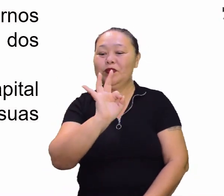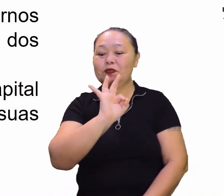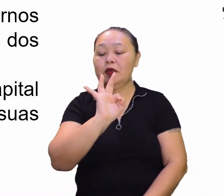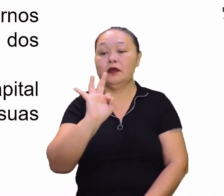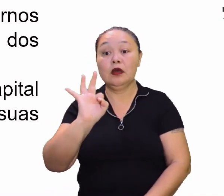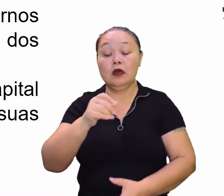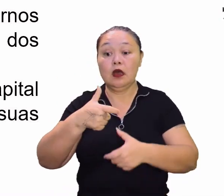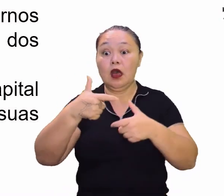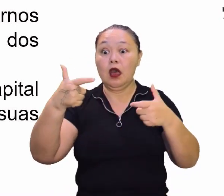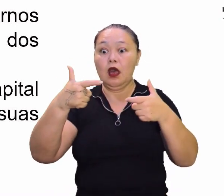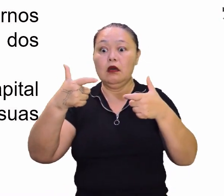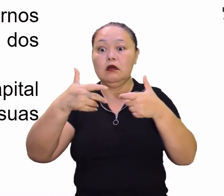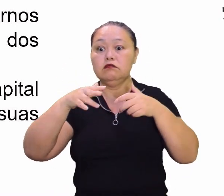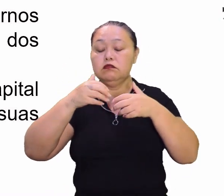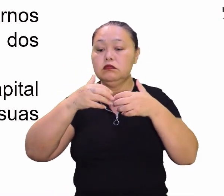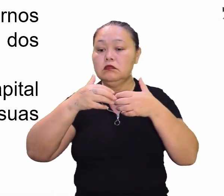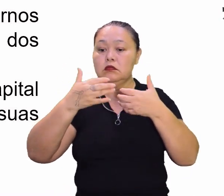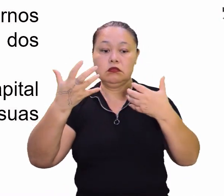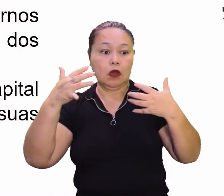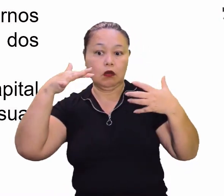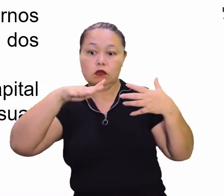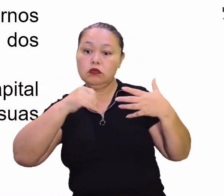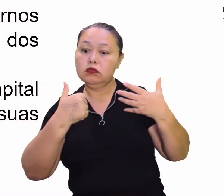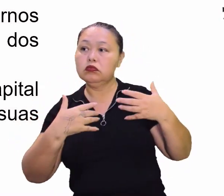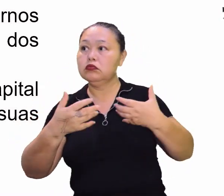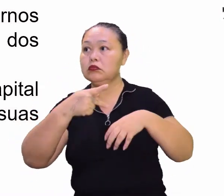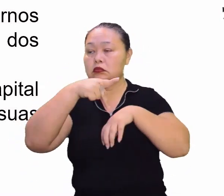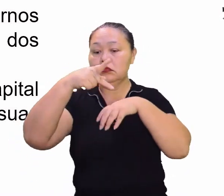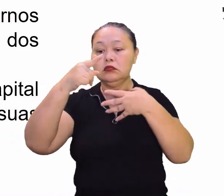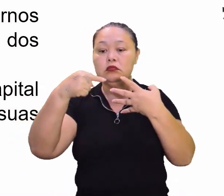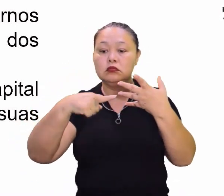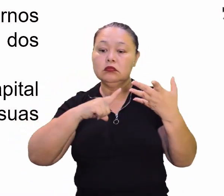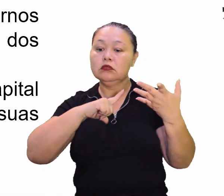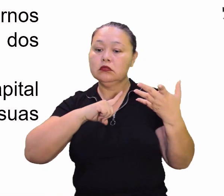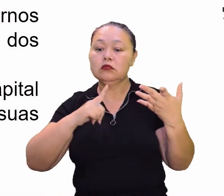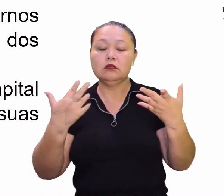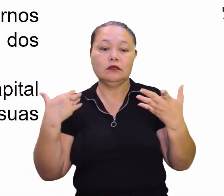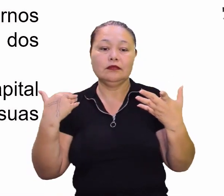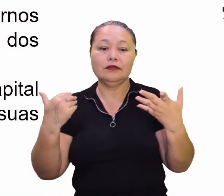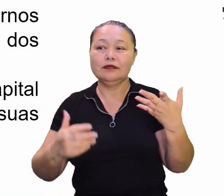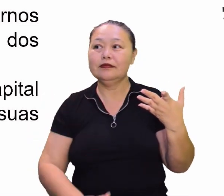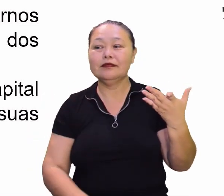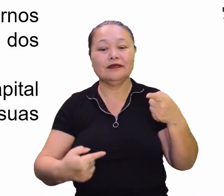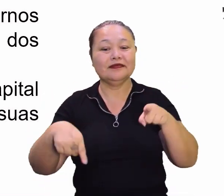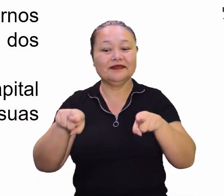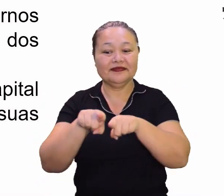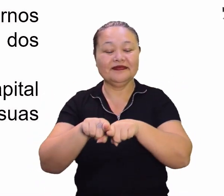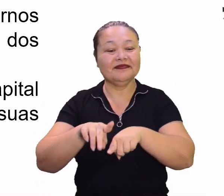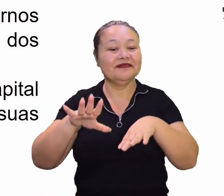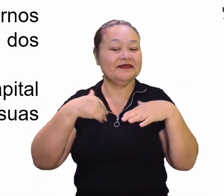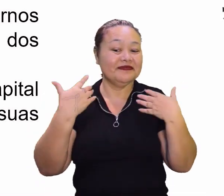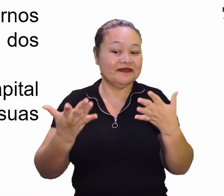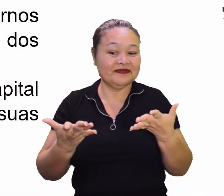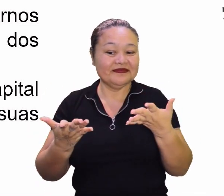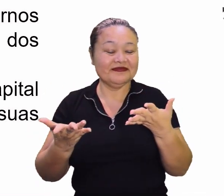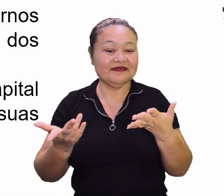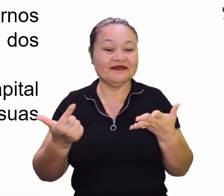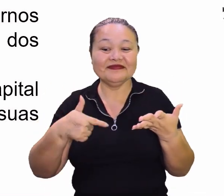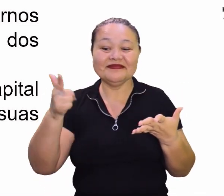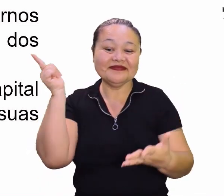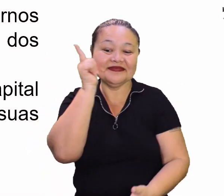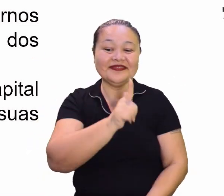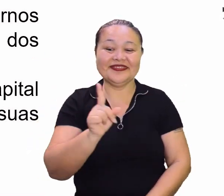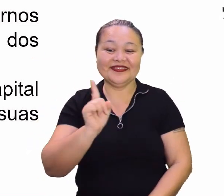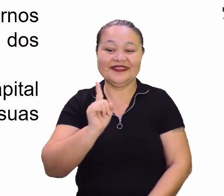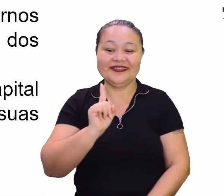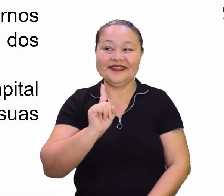a grande expressividade que os primeiros tigres asiáticos tiveram. Não é isso? Muito bem. Então, eles não